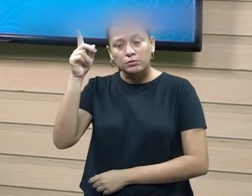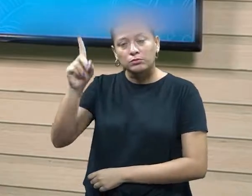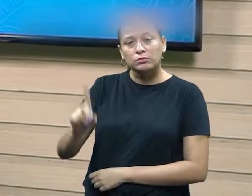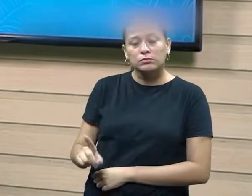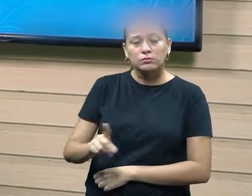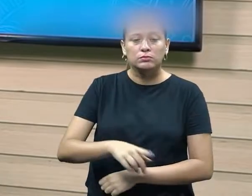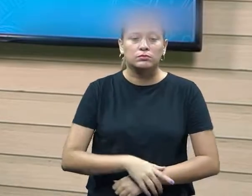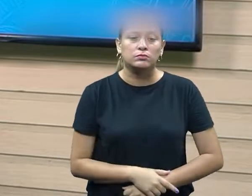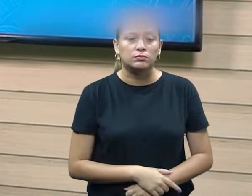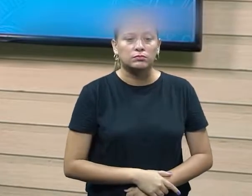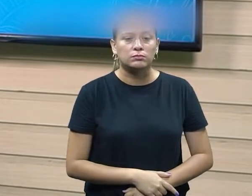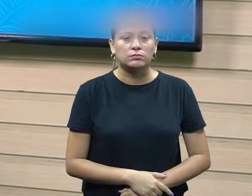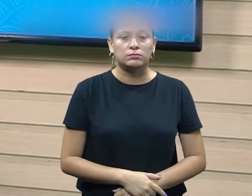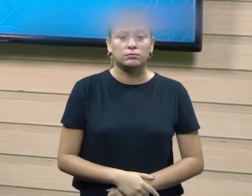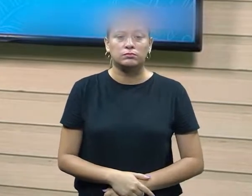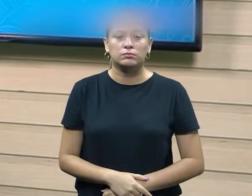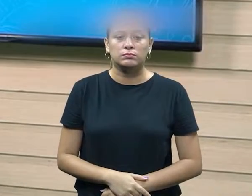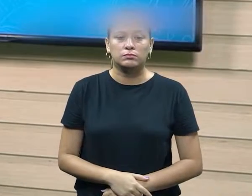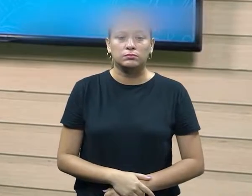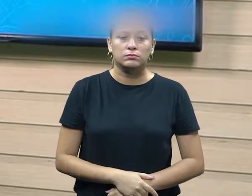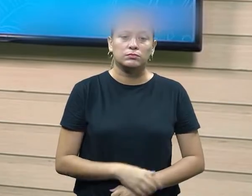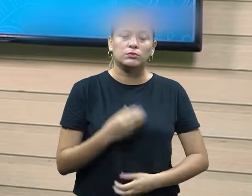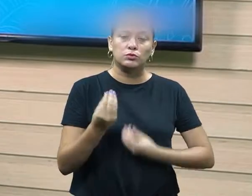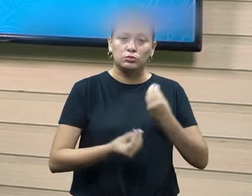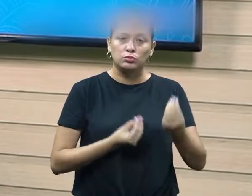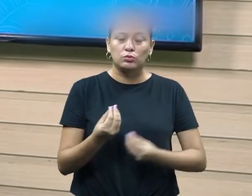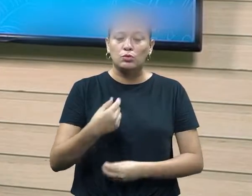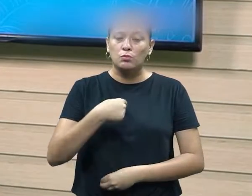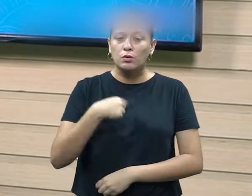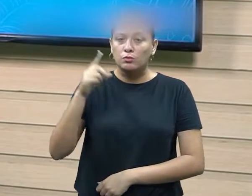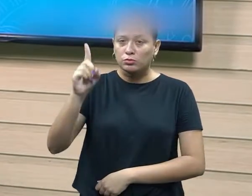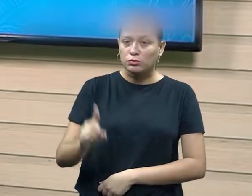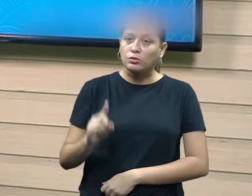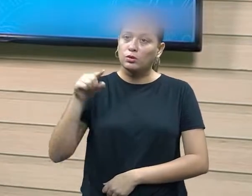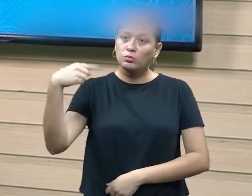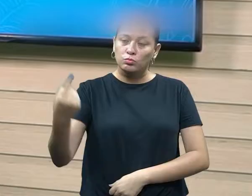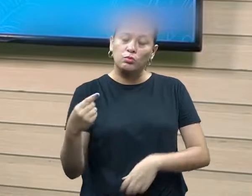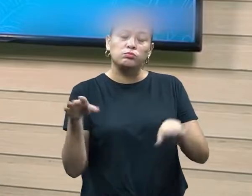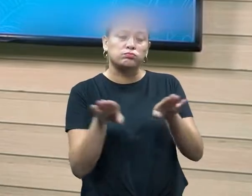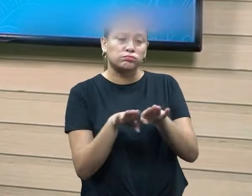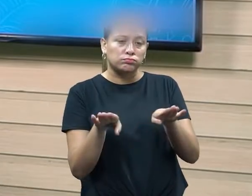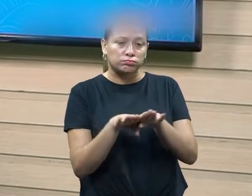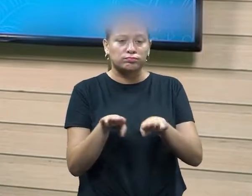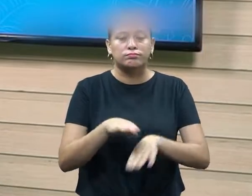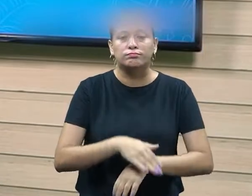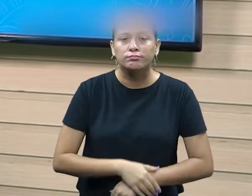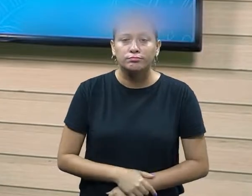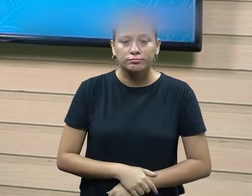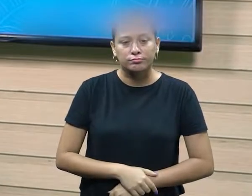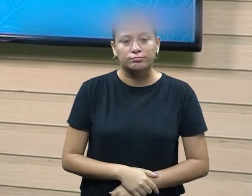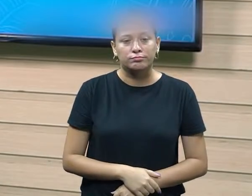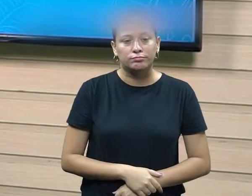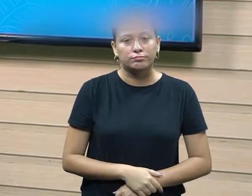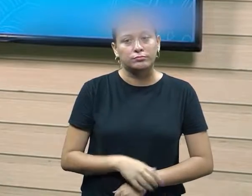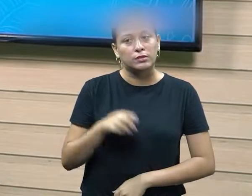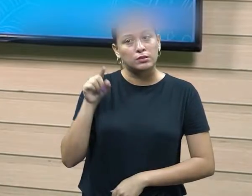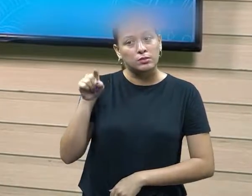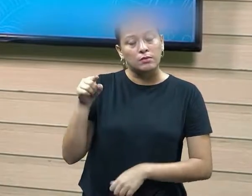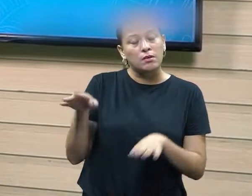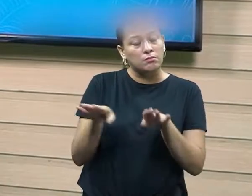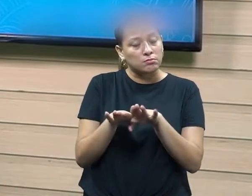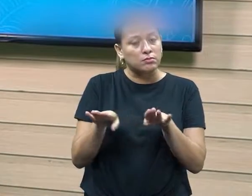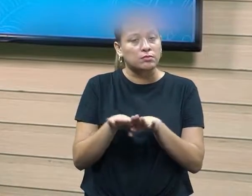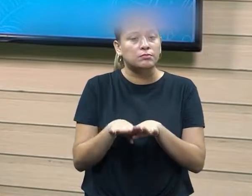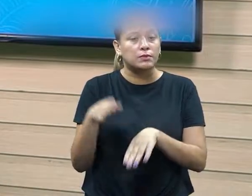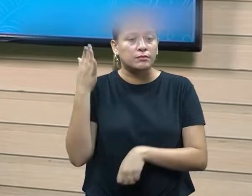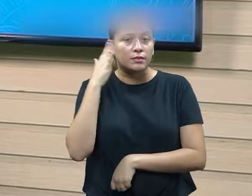as condições diferenciam, mas eu tenho, assim como eu tenho direito, o outro também tem. E isso muda, né? O outro também precisa entender